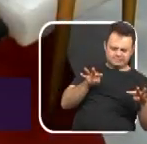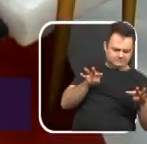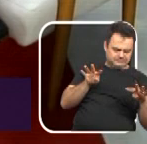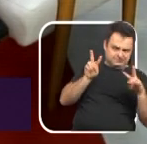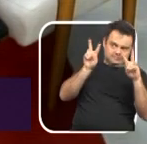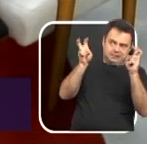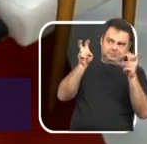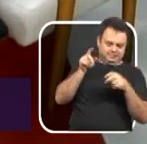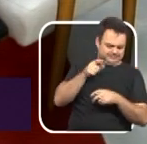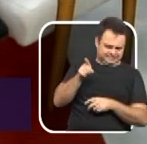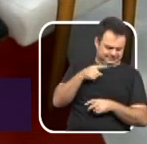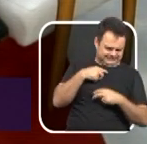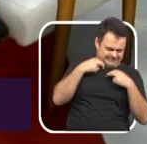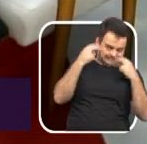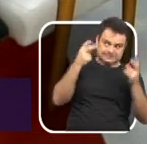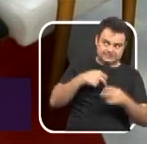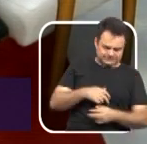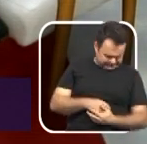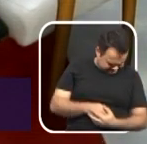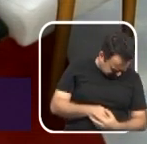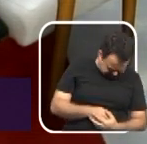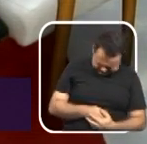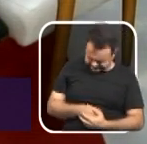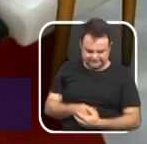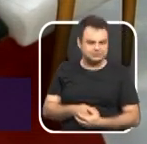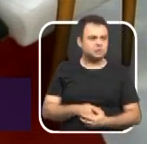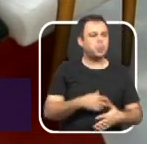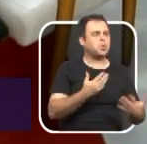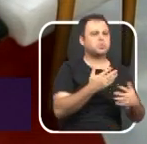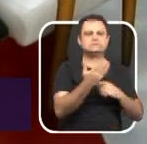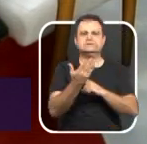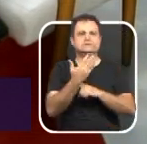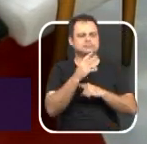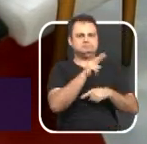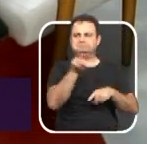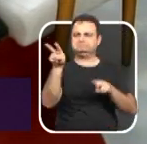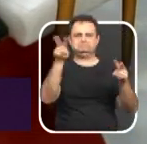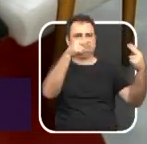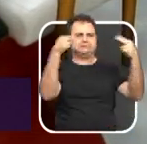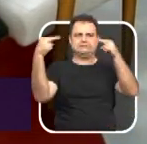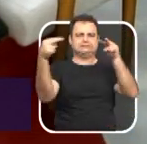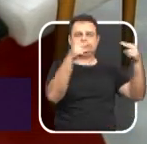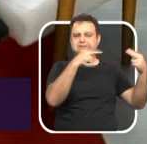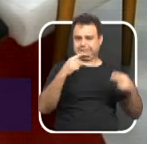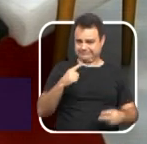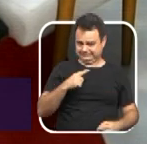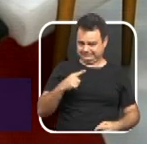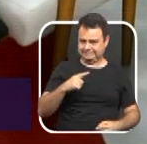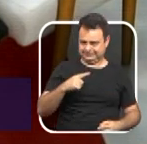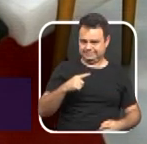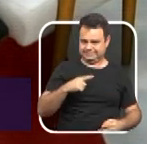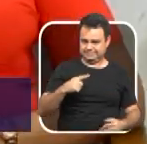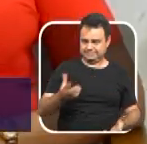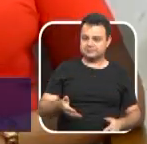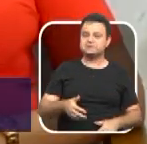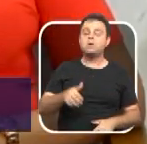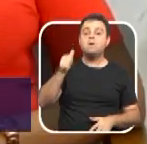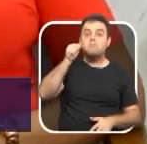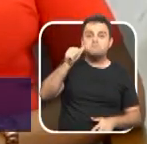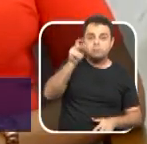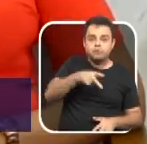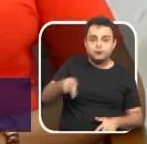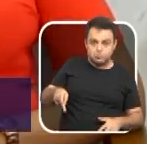campanha de 2023, nós tivemos casos de pedofilia na rede, foram